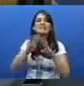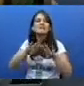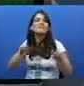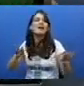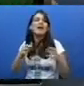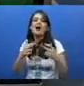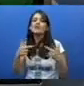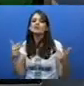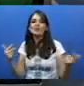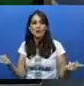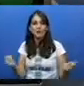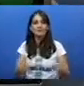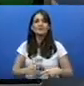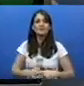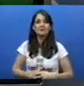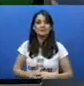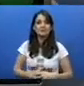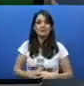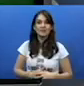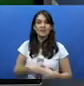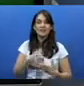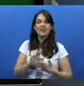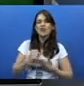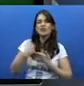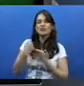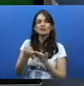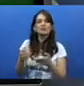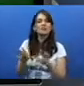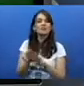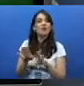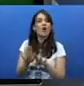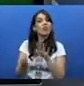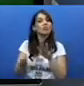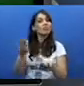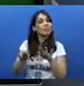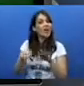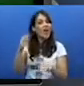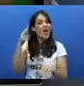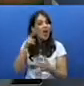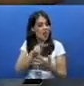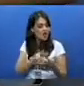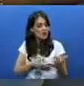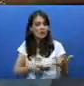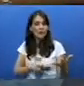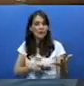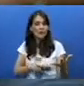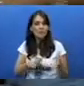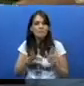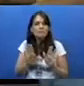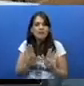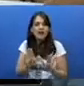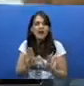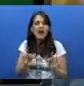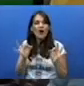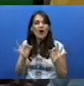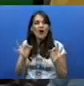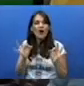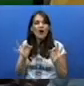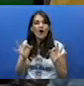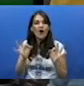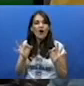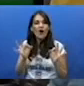itens. E também auxilia no tempo da leitura, né? Para você dar a pausa corretamente.